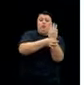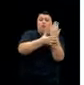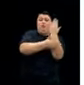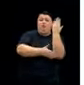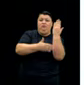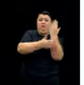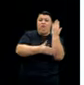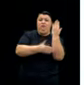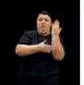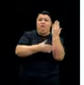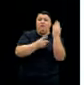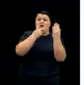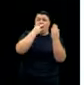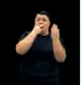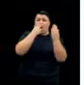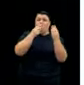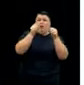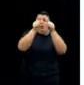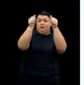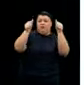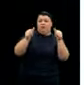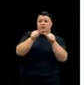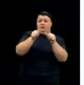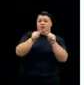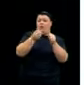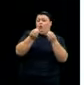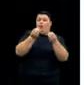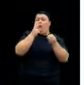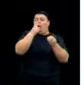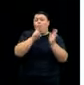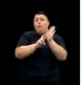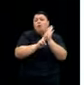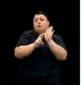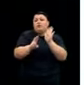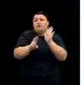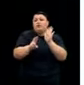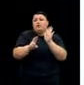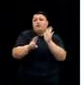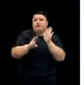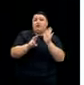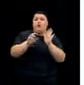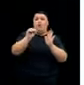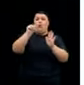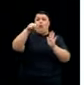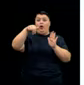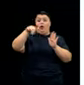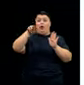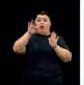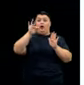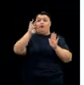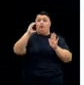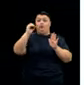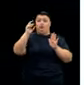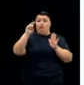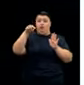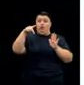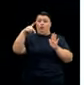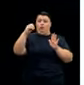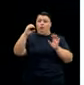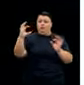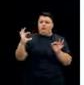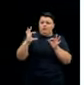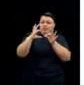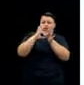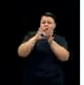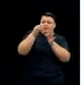atuam, né, de uma forma representativa. Então, ali o anticorpo ele vai se ligar certinho no antígeno. Então,